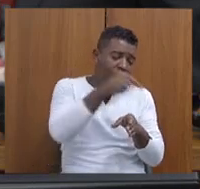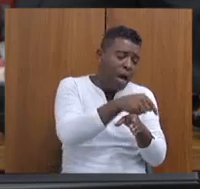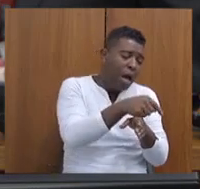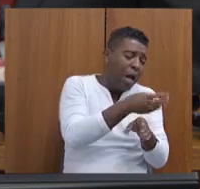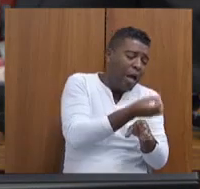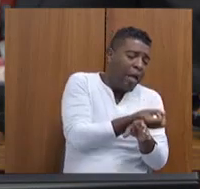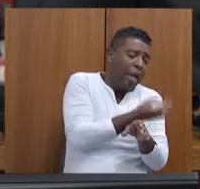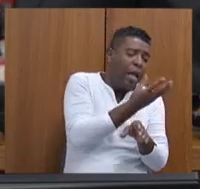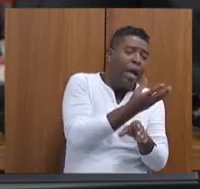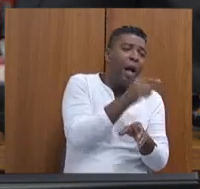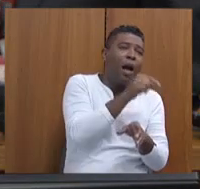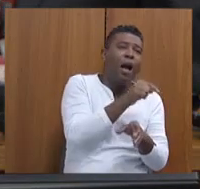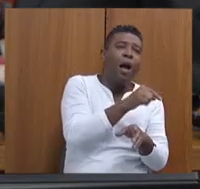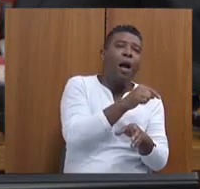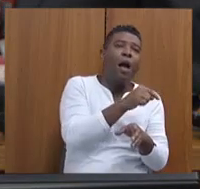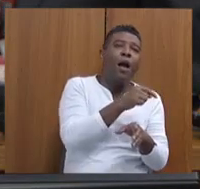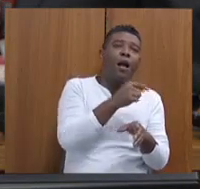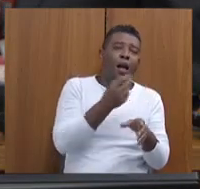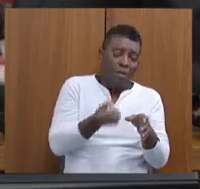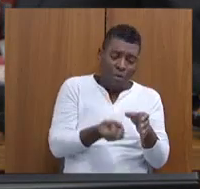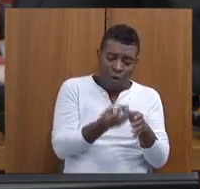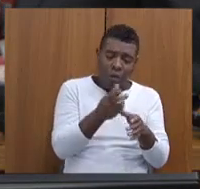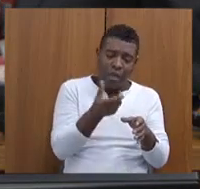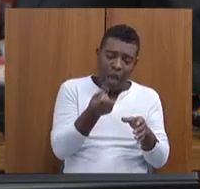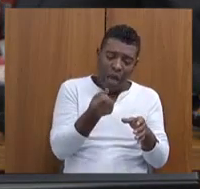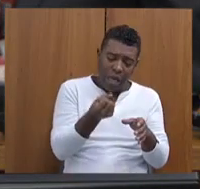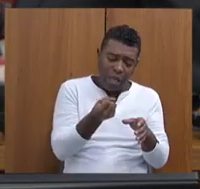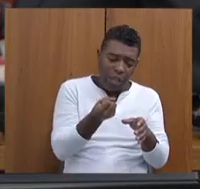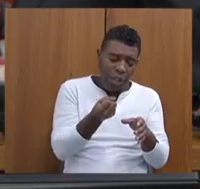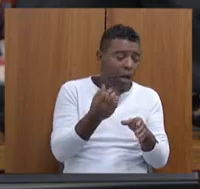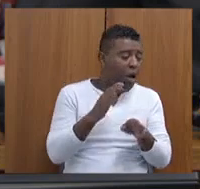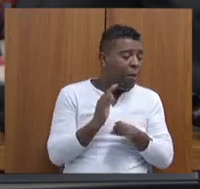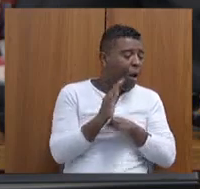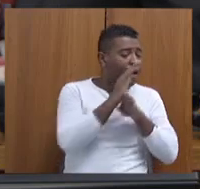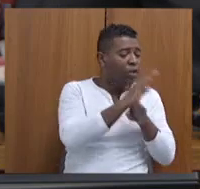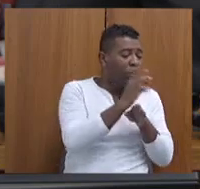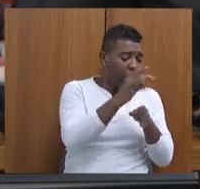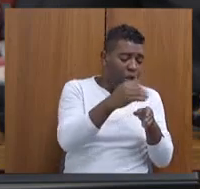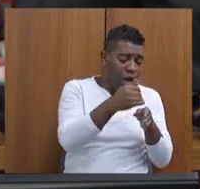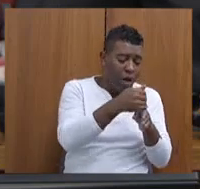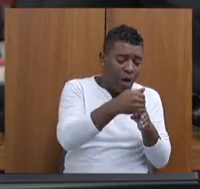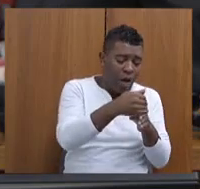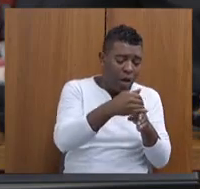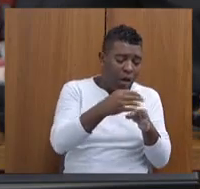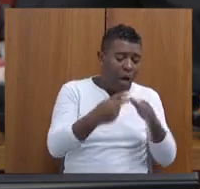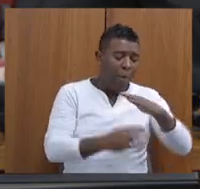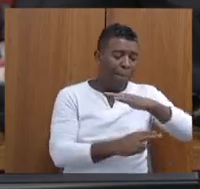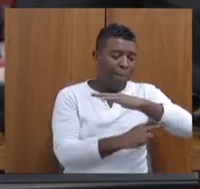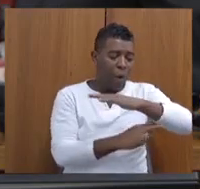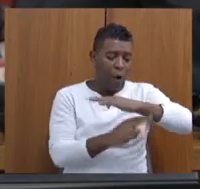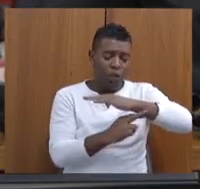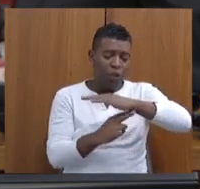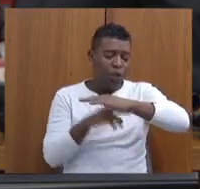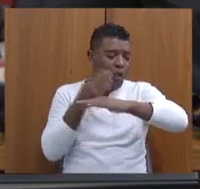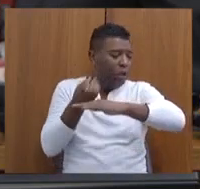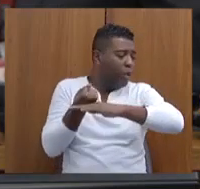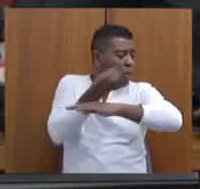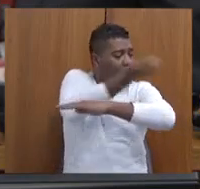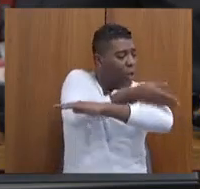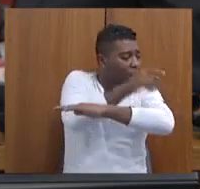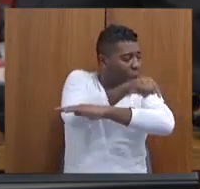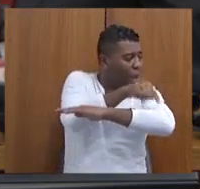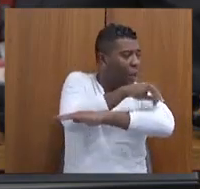o leite e o leite ia ser beneficiado só atravessava a ponte a ser beneficiado no laticínio